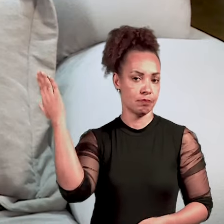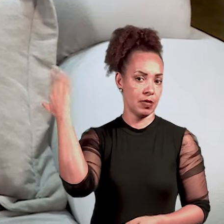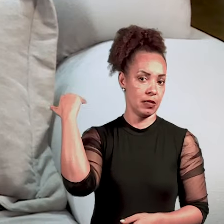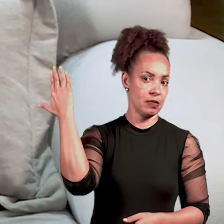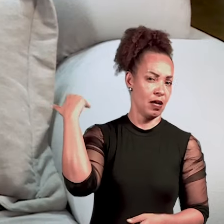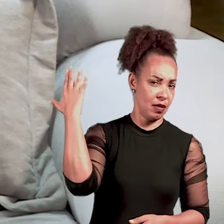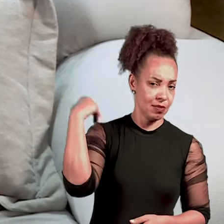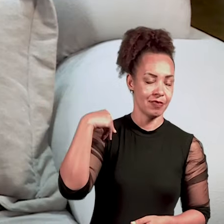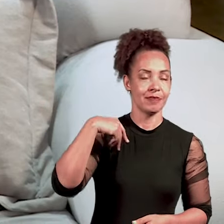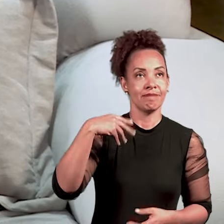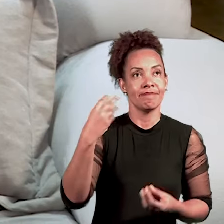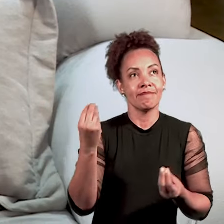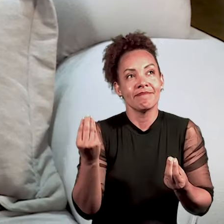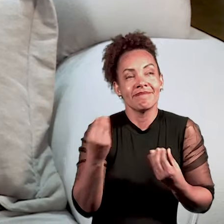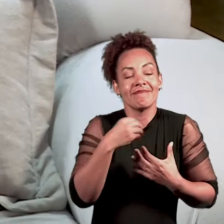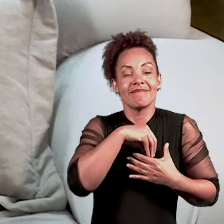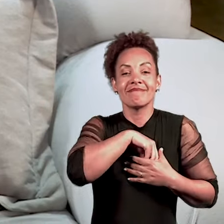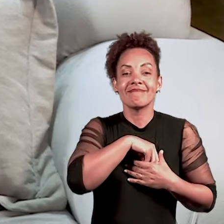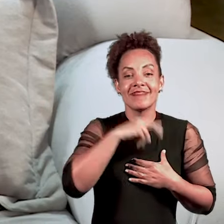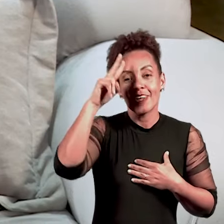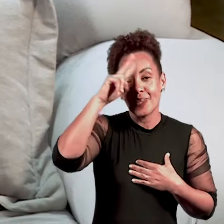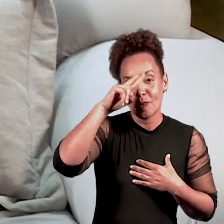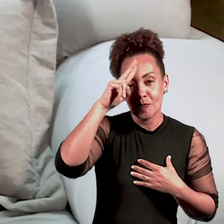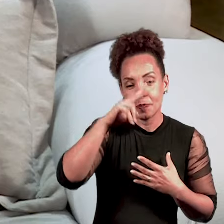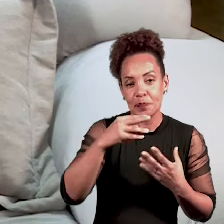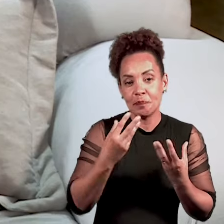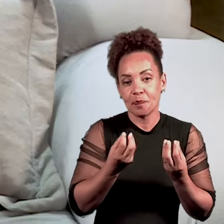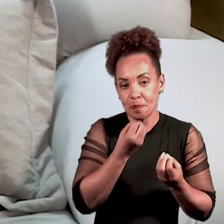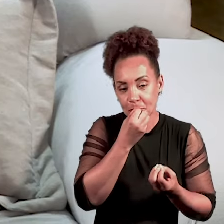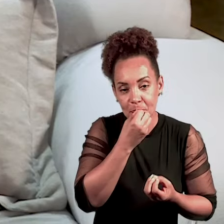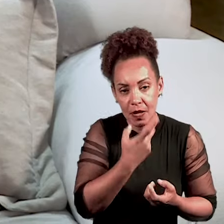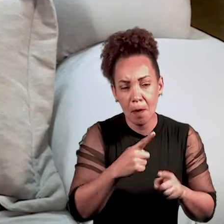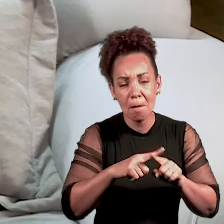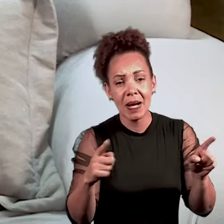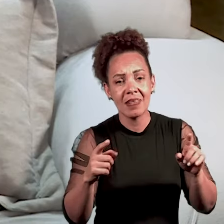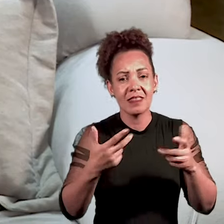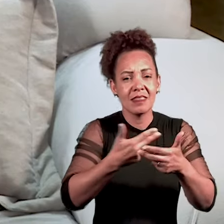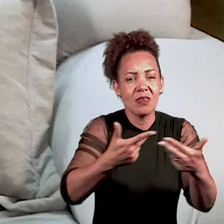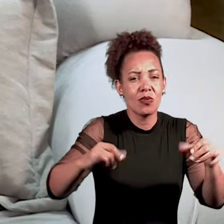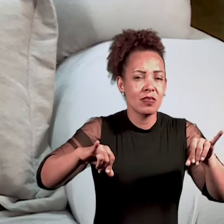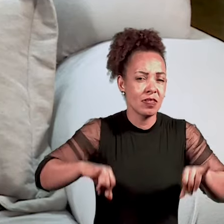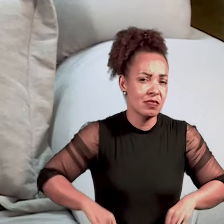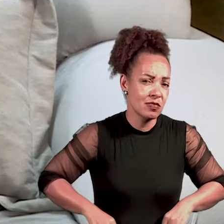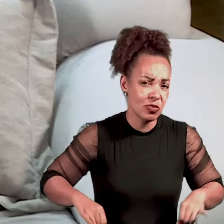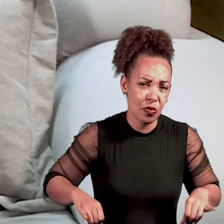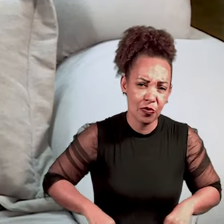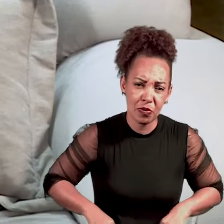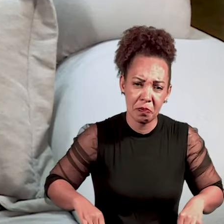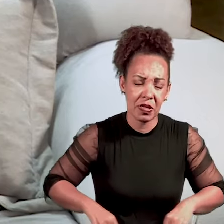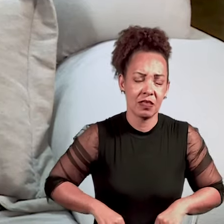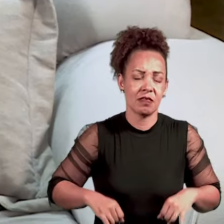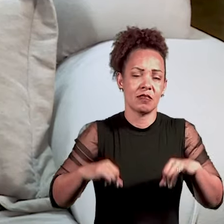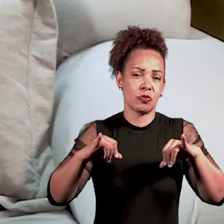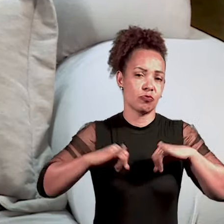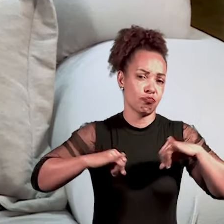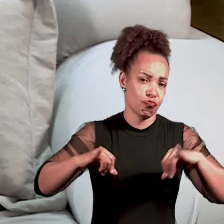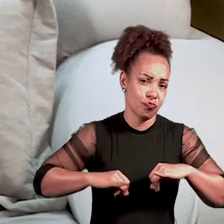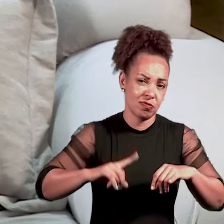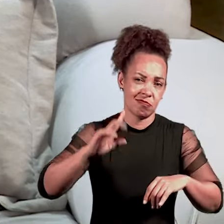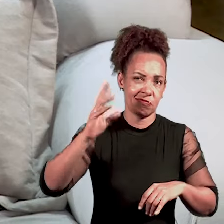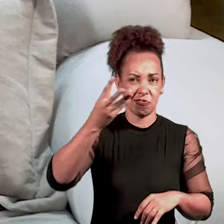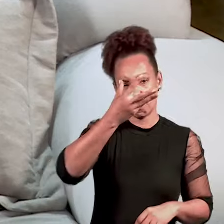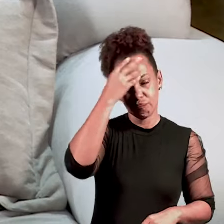passada, né? E o que não foi de sofrimento, a gente tenta, assim, esquecer,